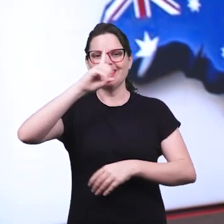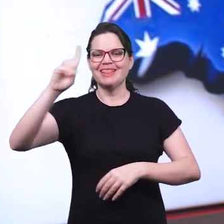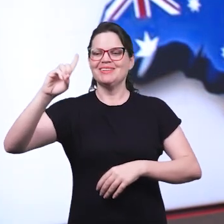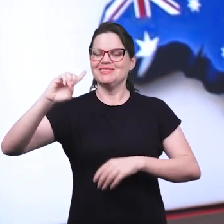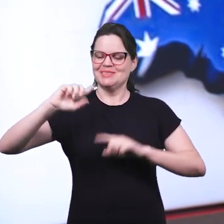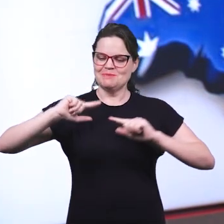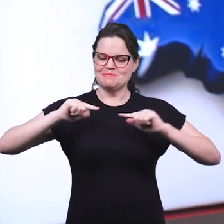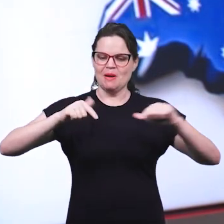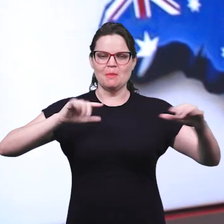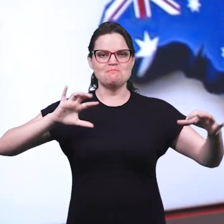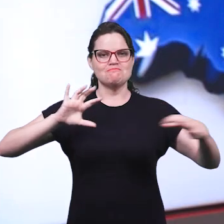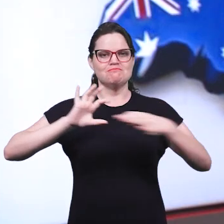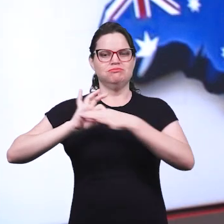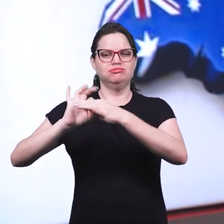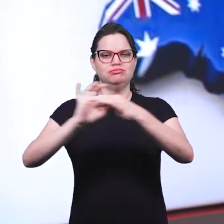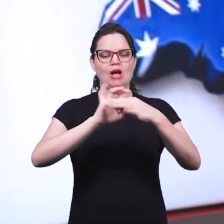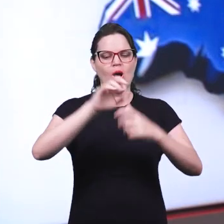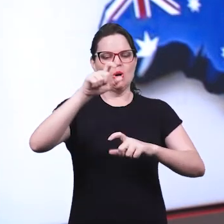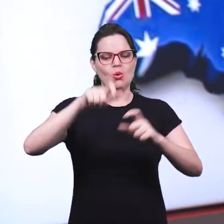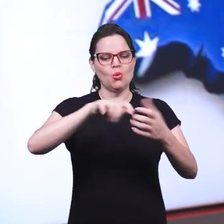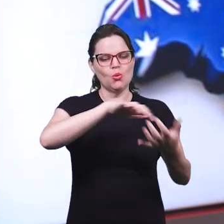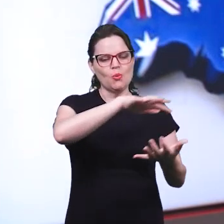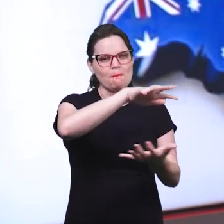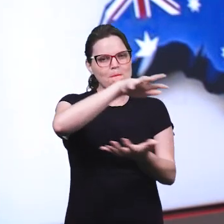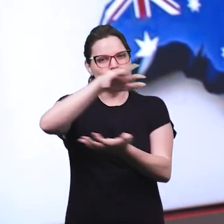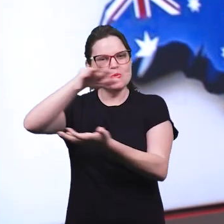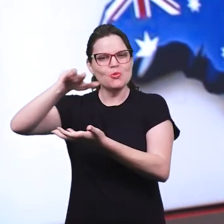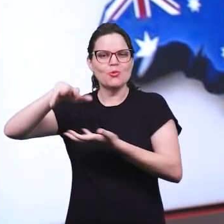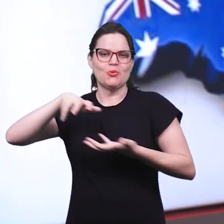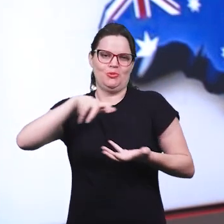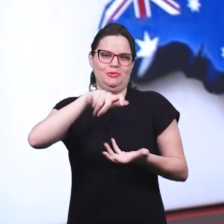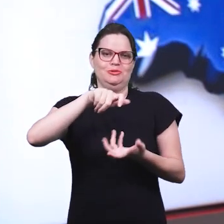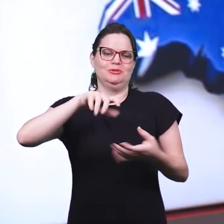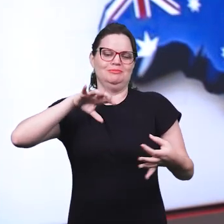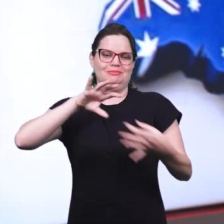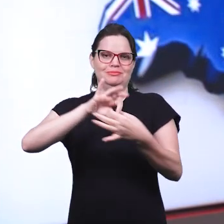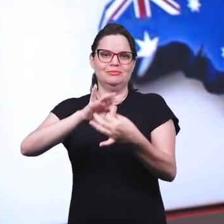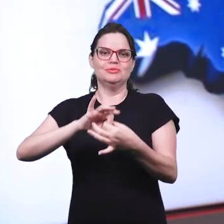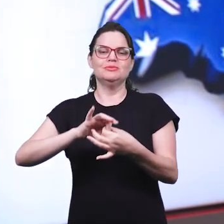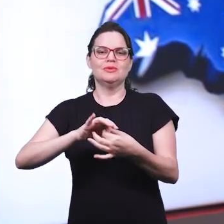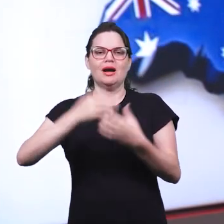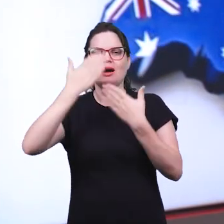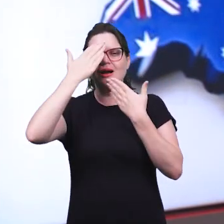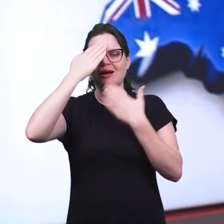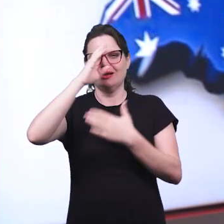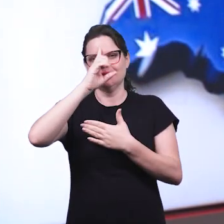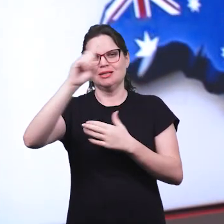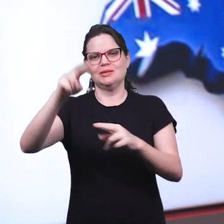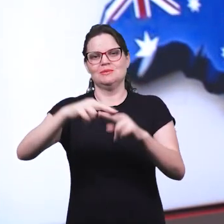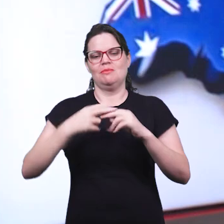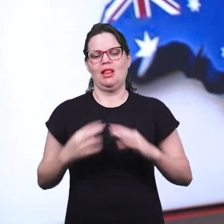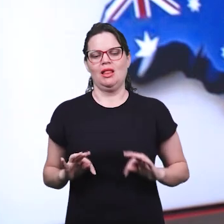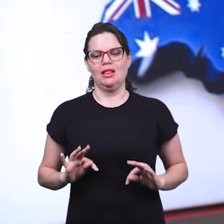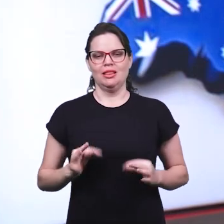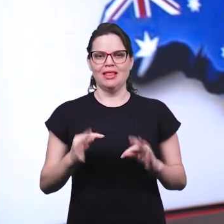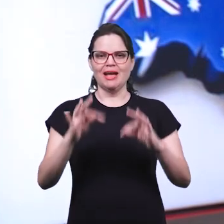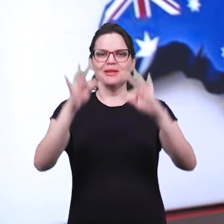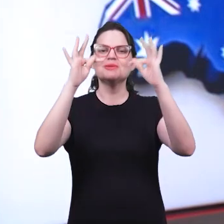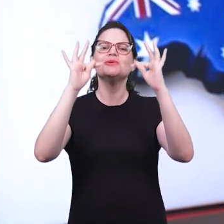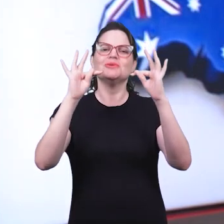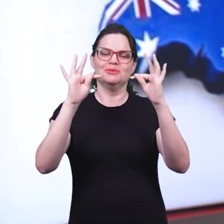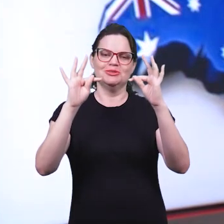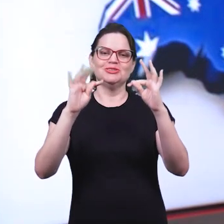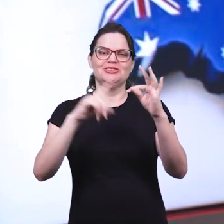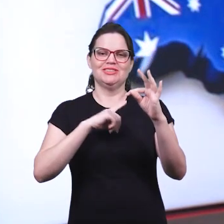corpo em toda parte do mundo. Graças à multiplicação da ciência prevista pelo profeta